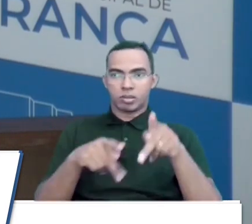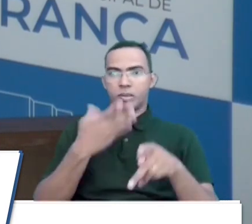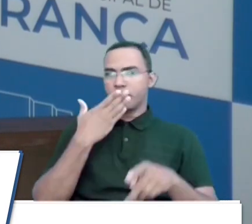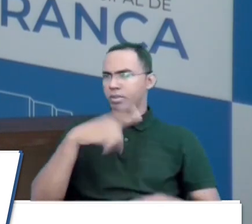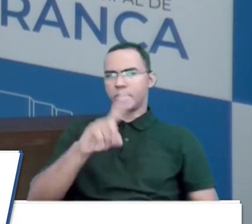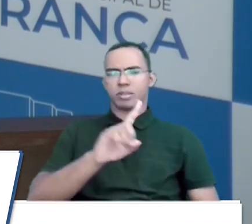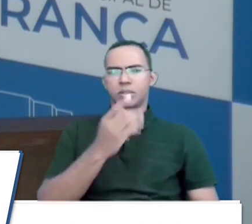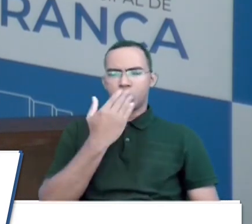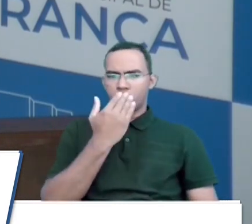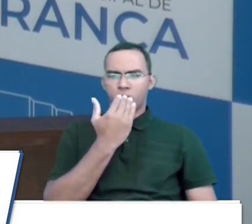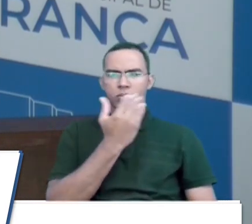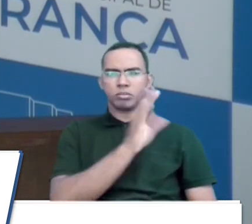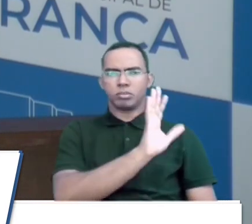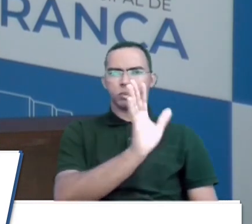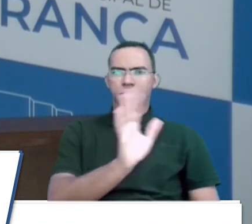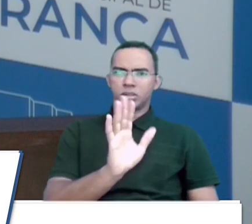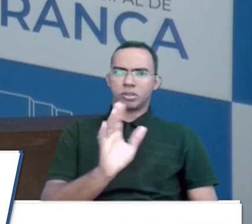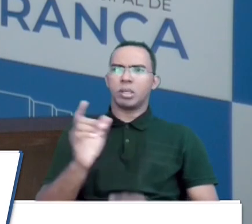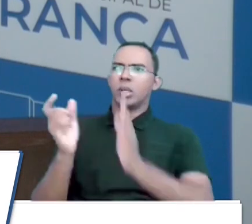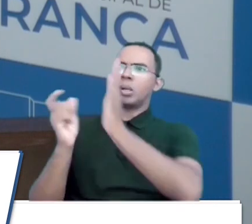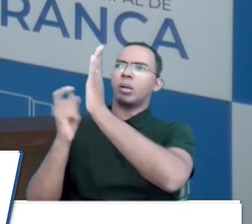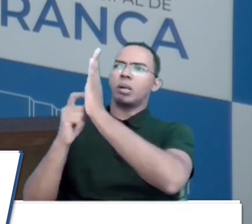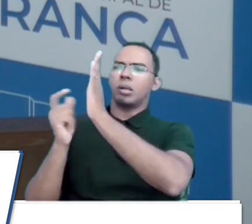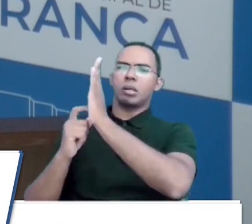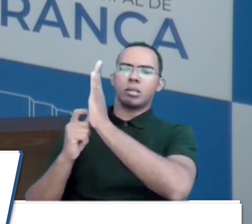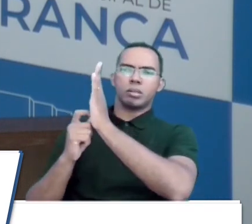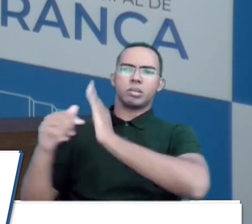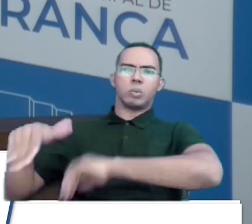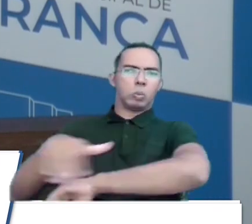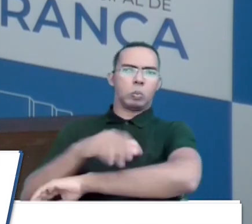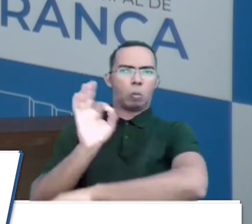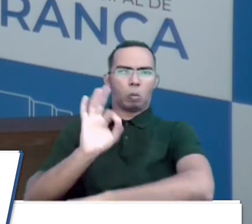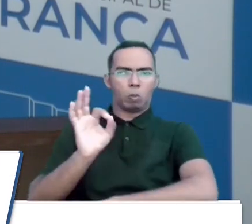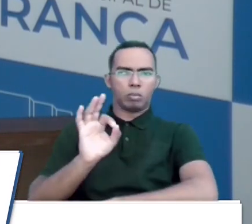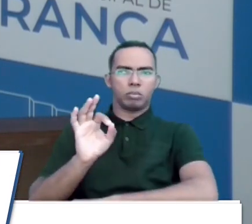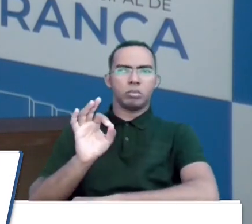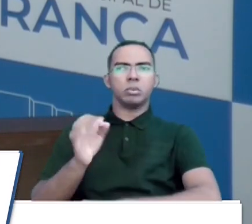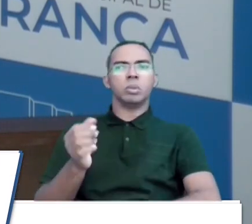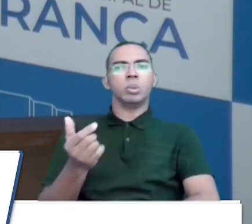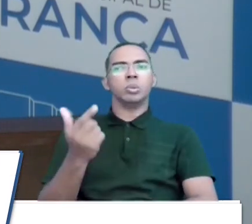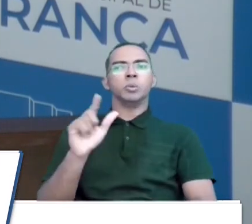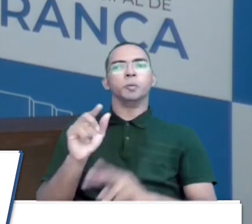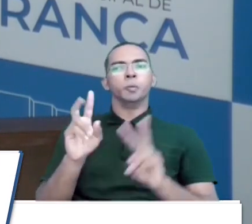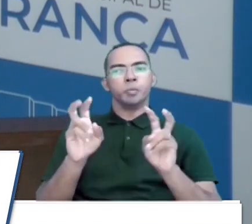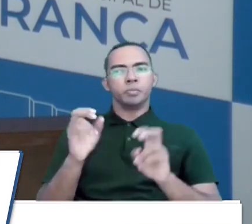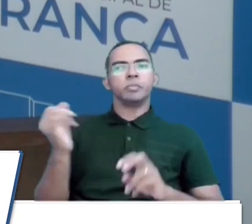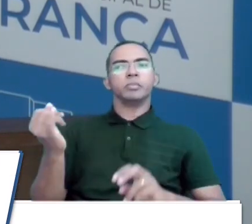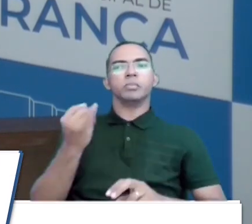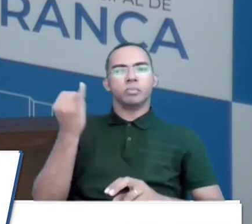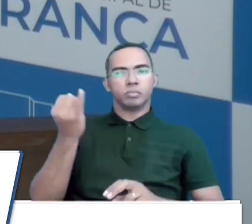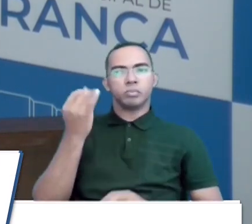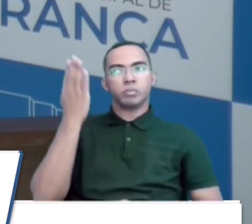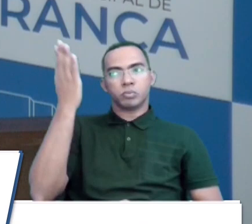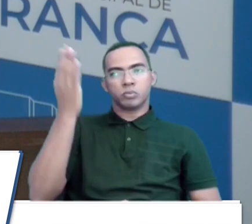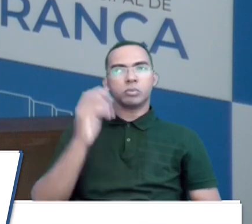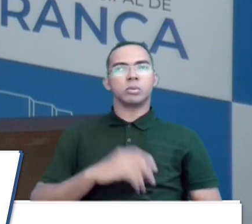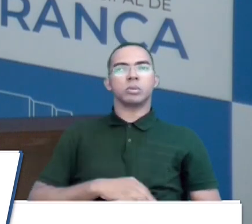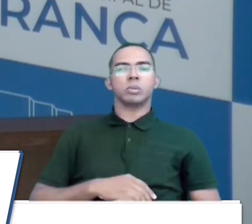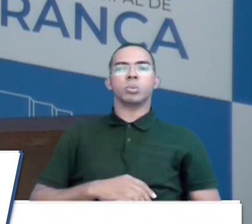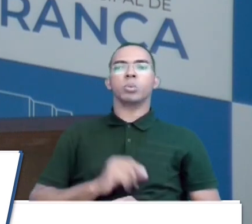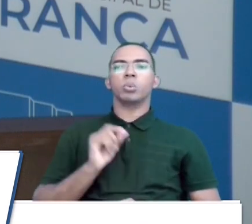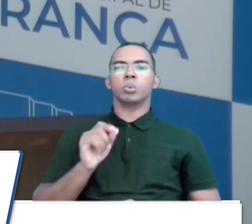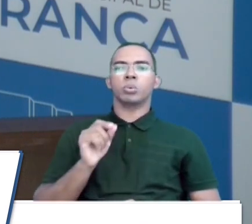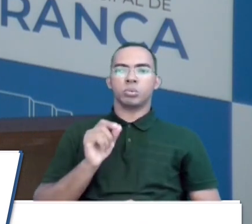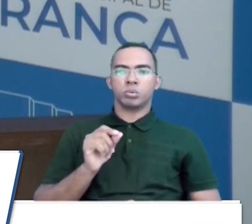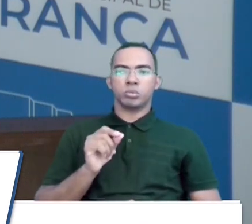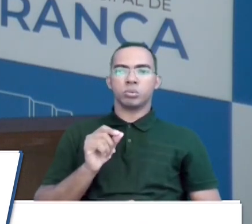comida e nem apertando a campanha de ninguém ali na rua. Outra questão muito importante que tem acontecido lá é o